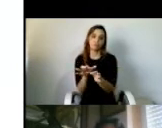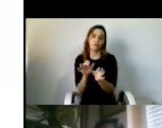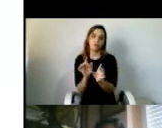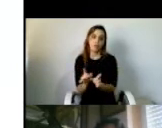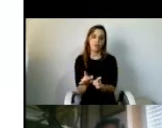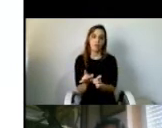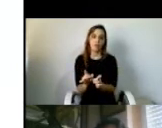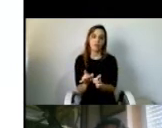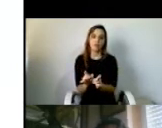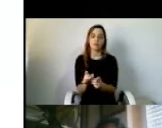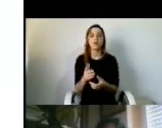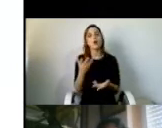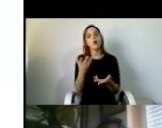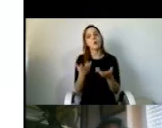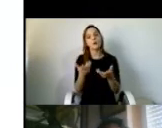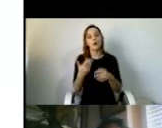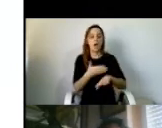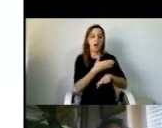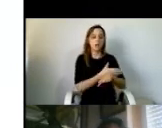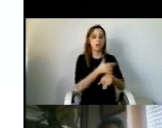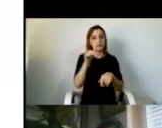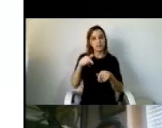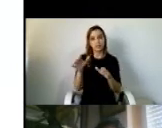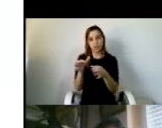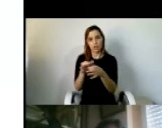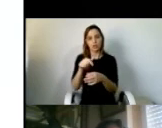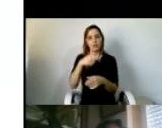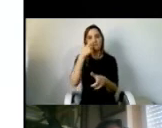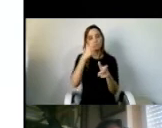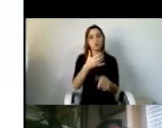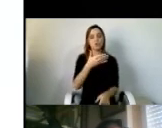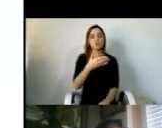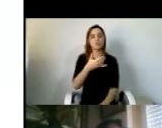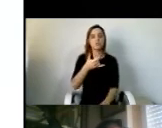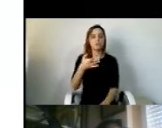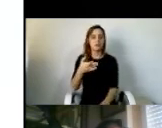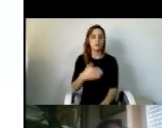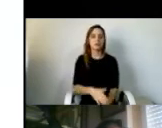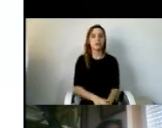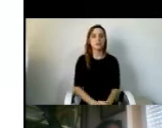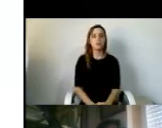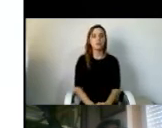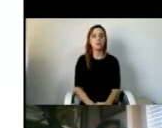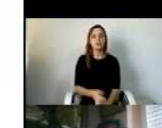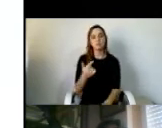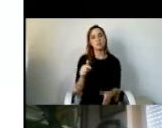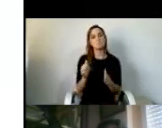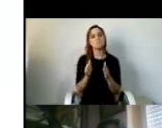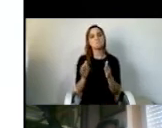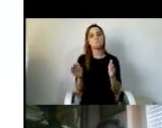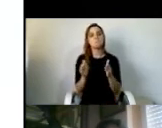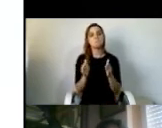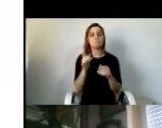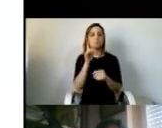exposição anterior. Incluímos aqui 127 pessoas. Há uma ligeiríssima predominância de